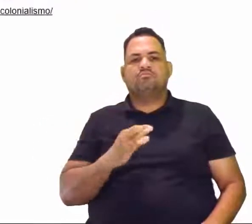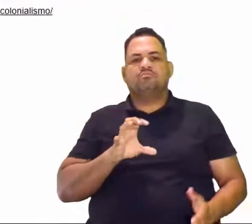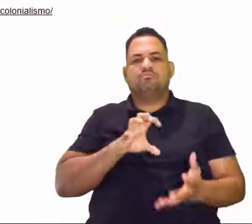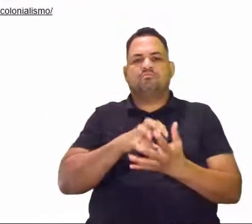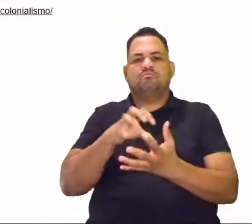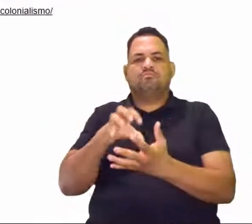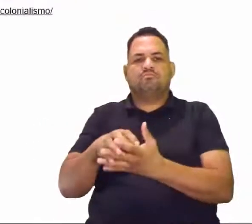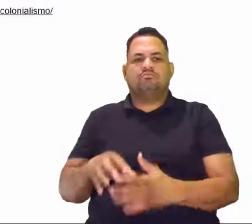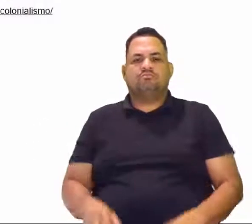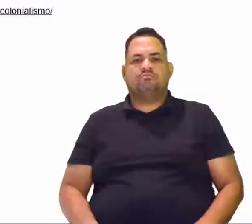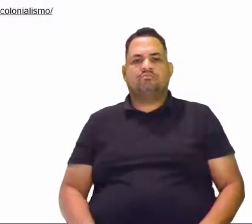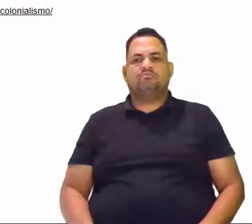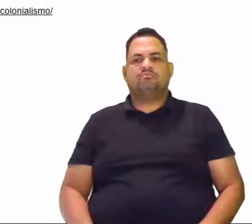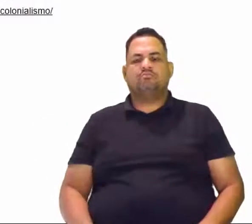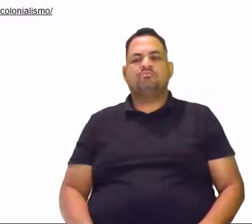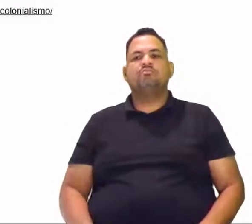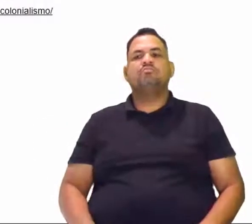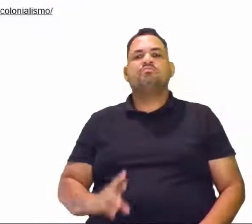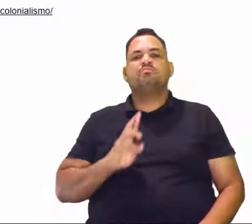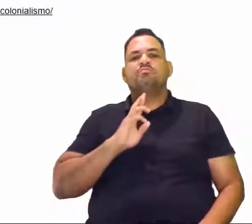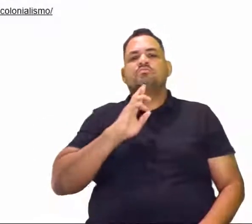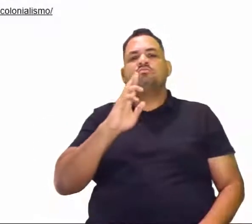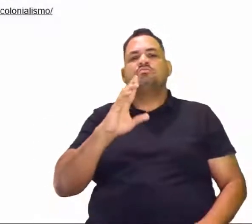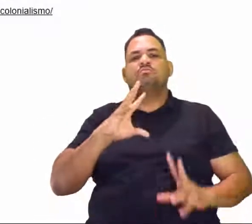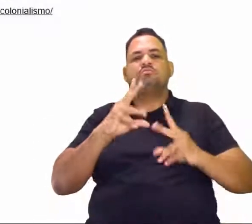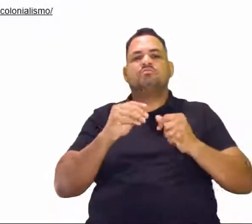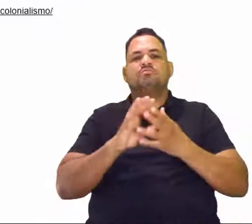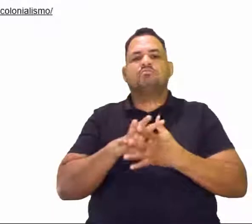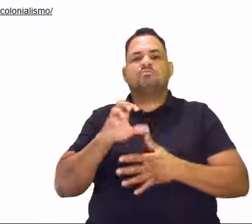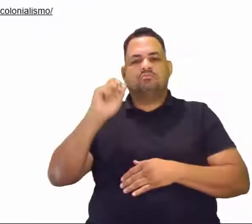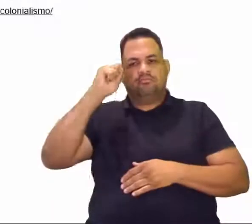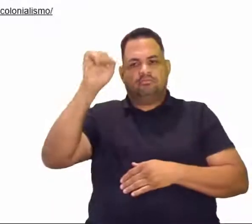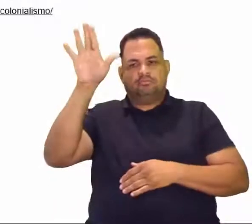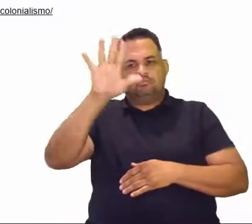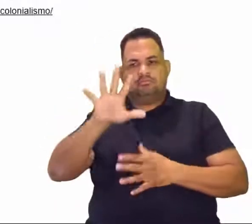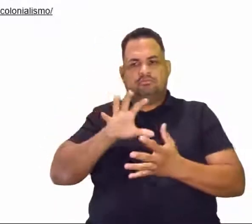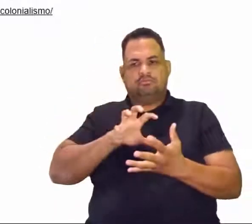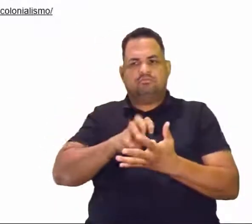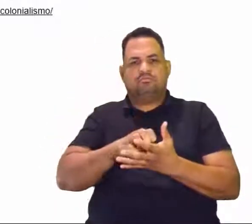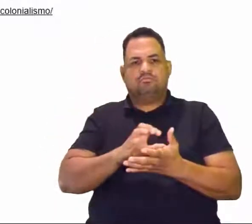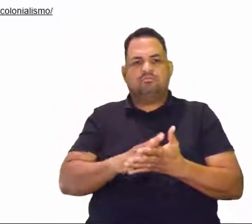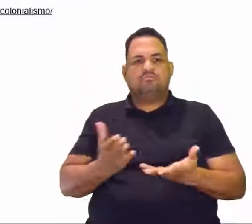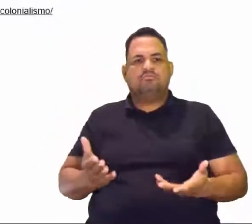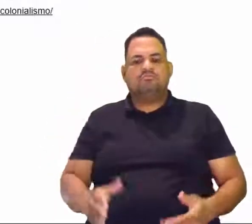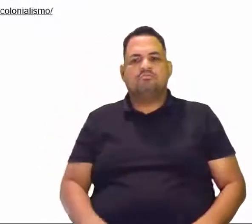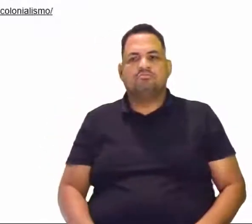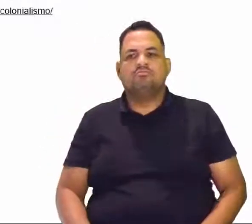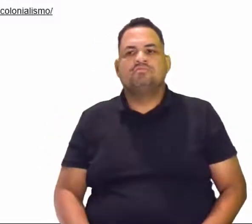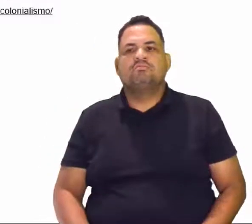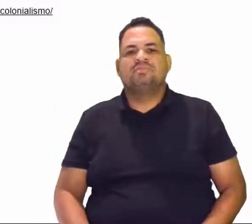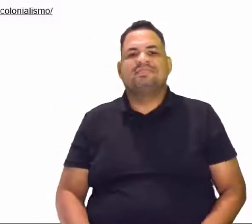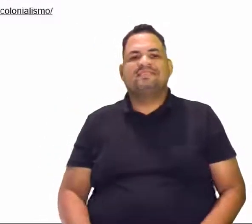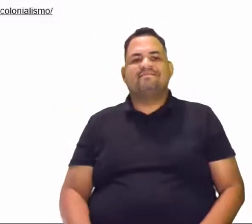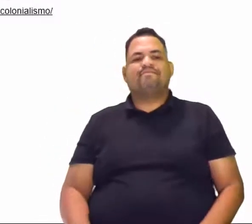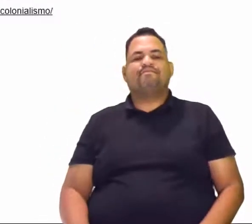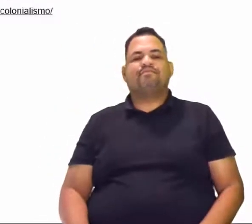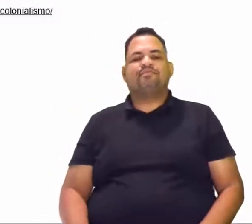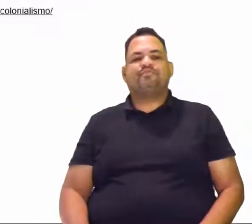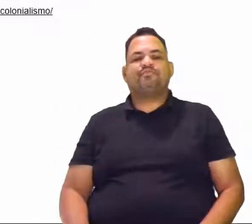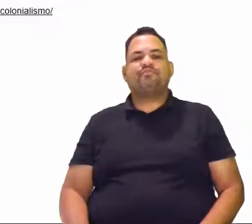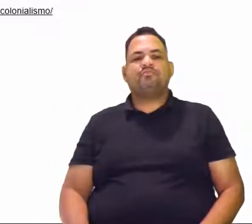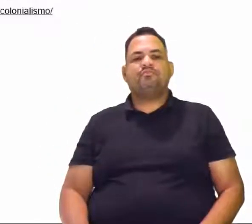né Então olha só como o resultado todo o continente Africano foi conquistado não foi conquistado não né Leide